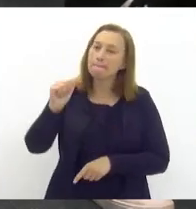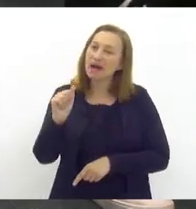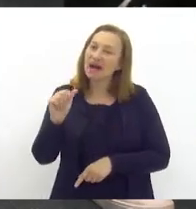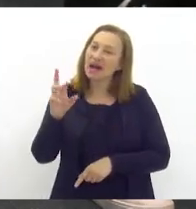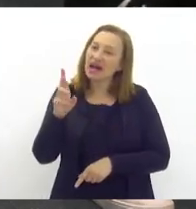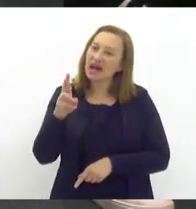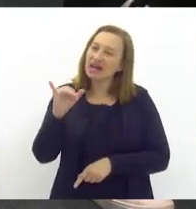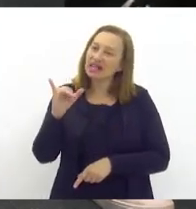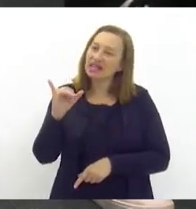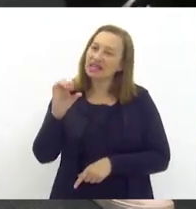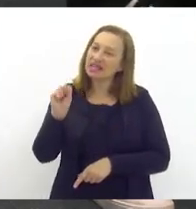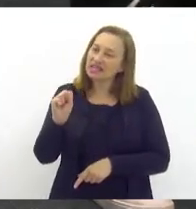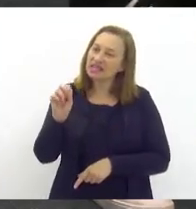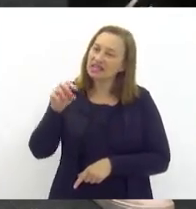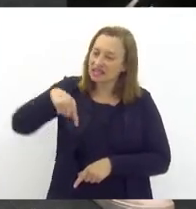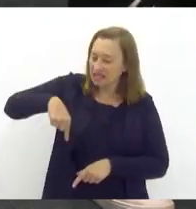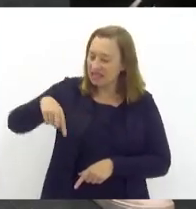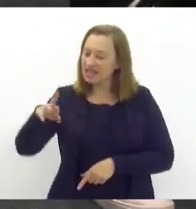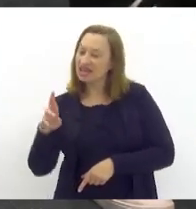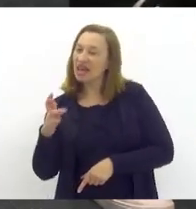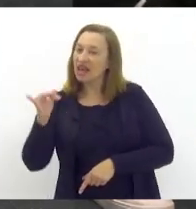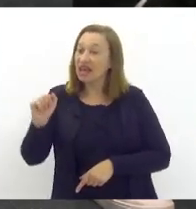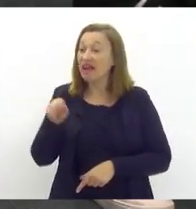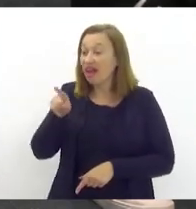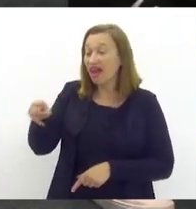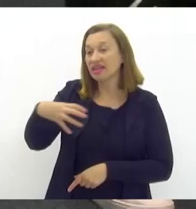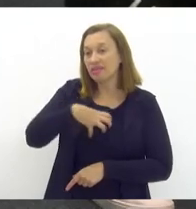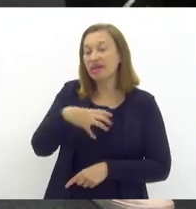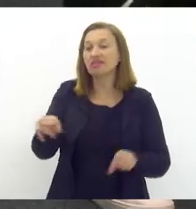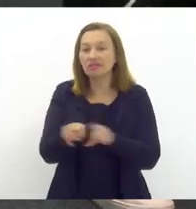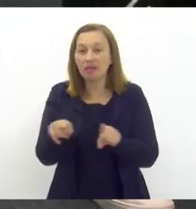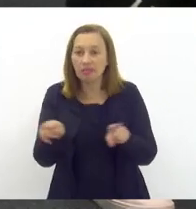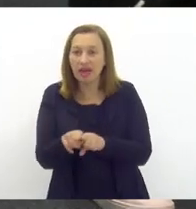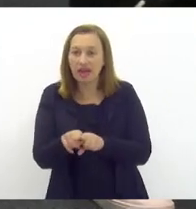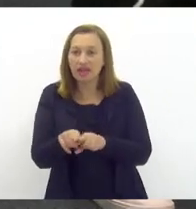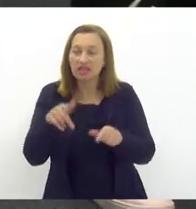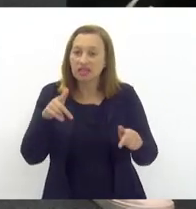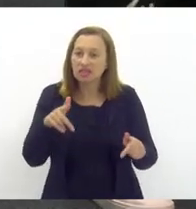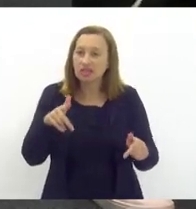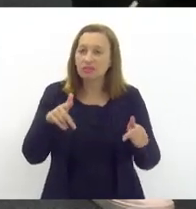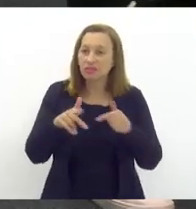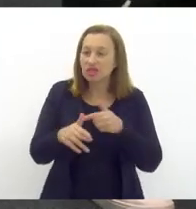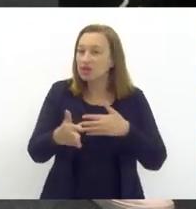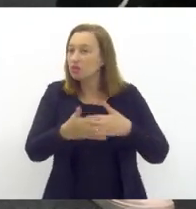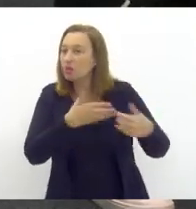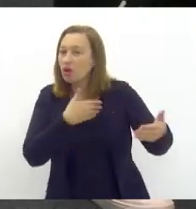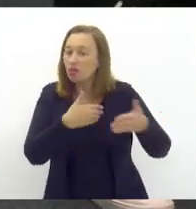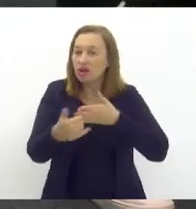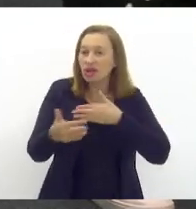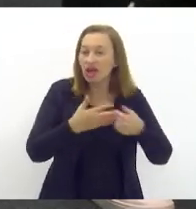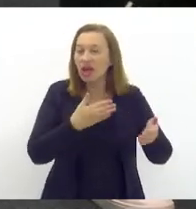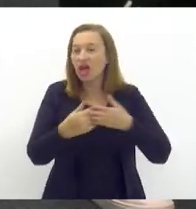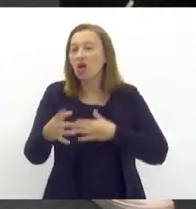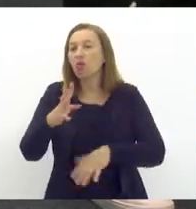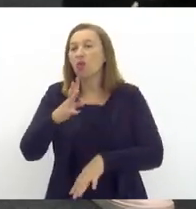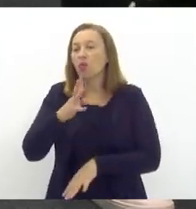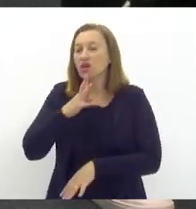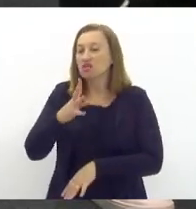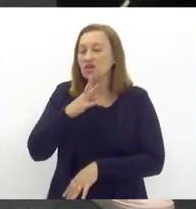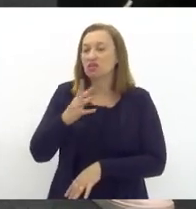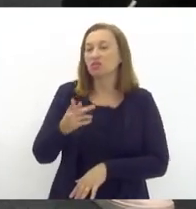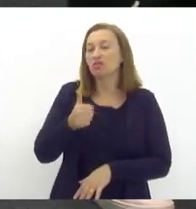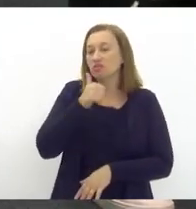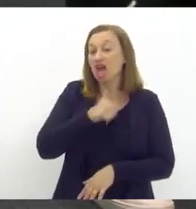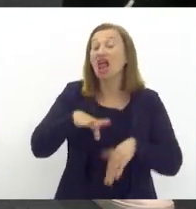no processo de tentativa de interromper qualquer reconhecimento de valorização dessas mulheres.